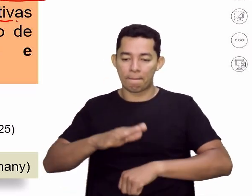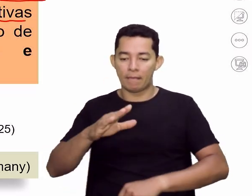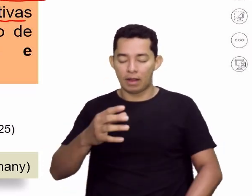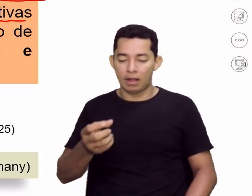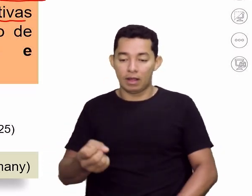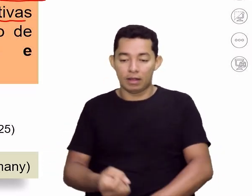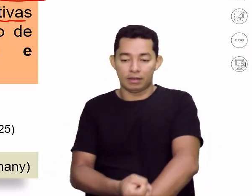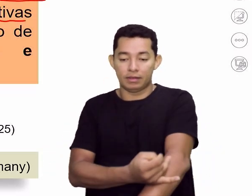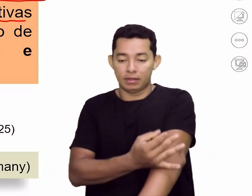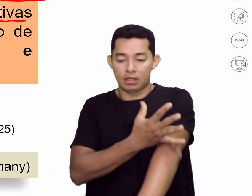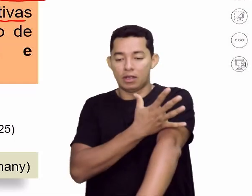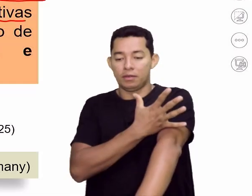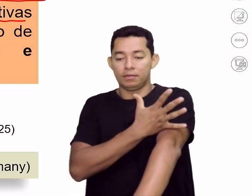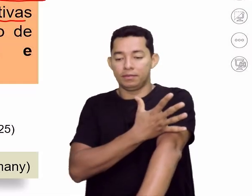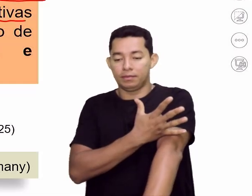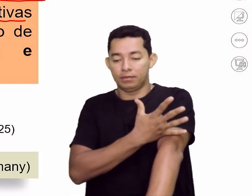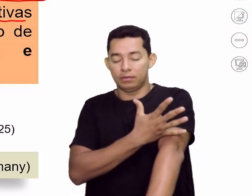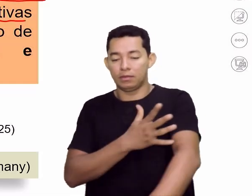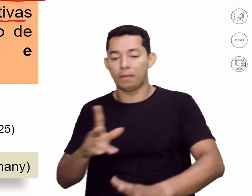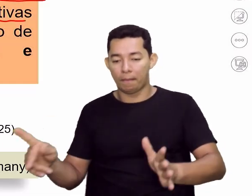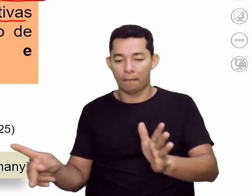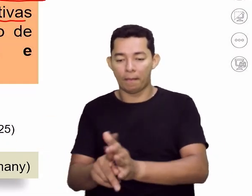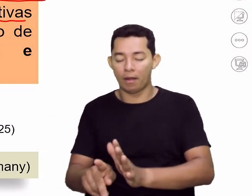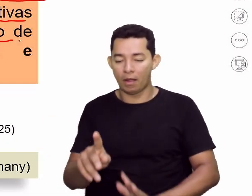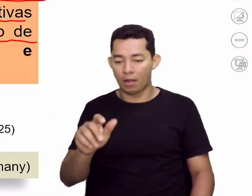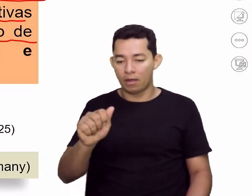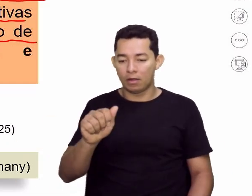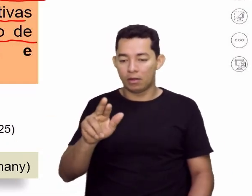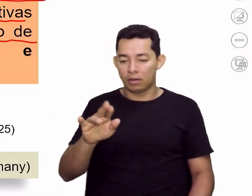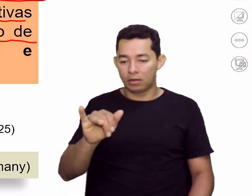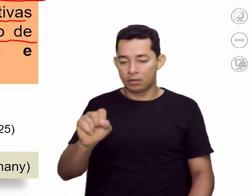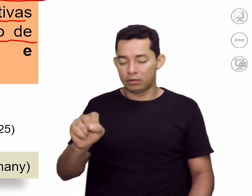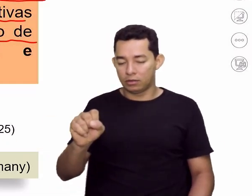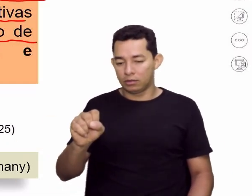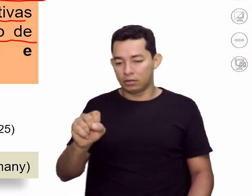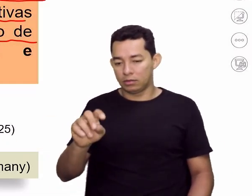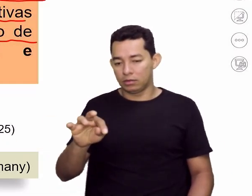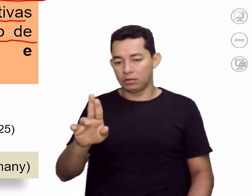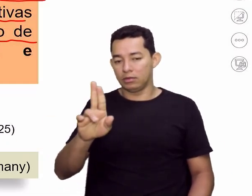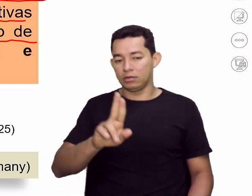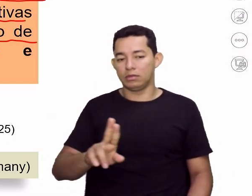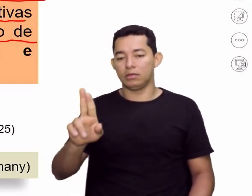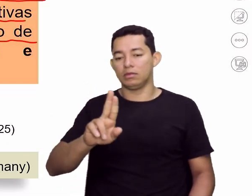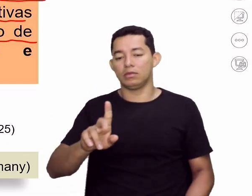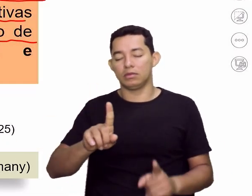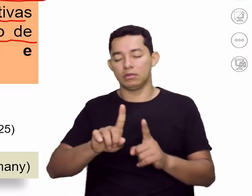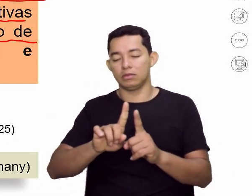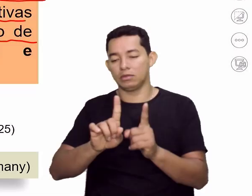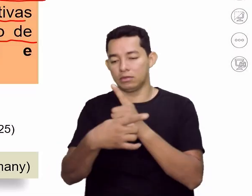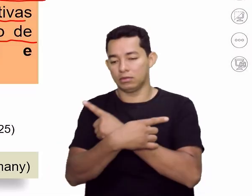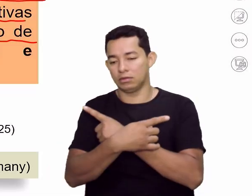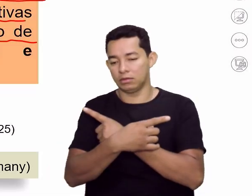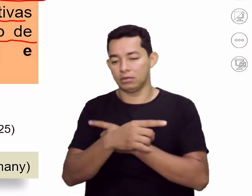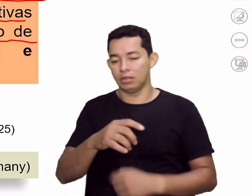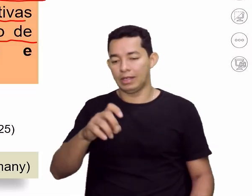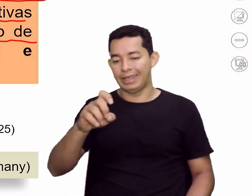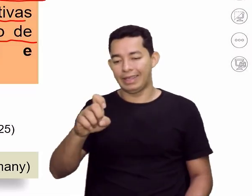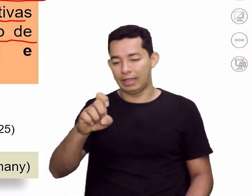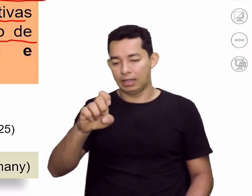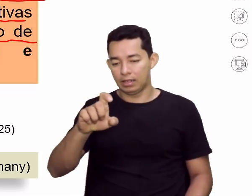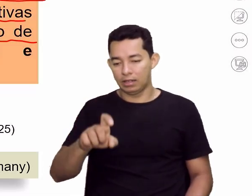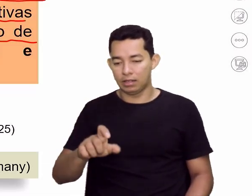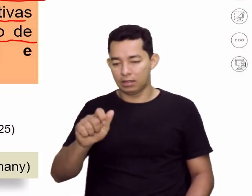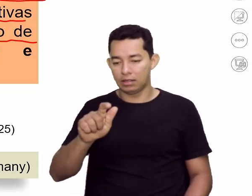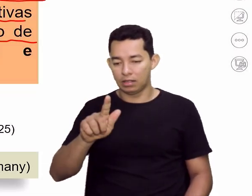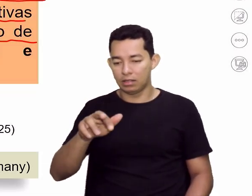e reações subjetivas do artista com amplo uso de distorção, exageração